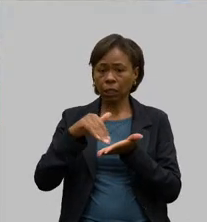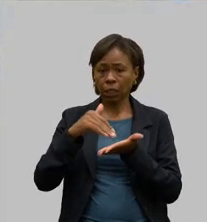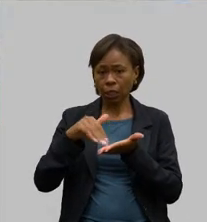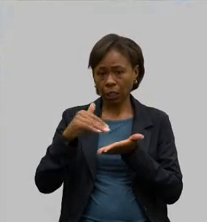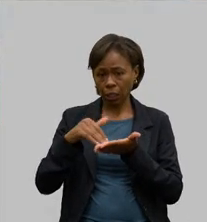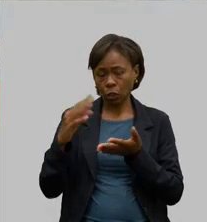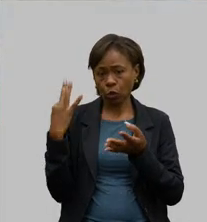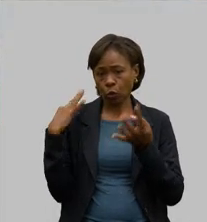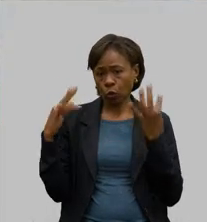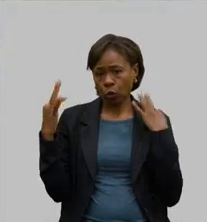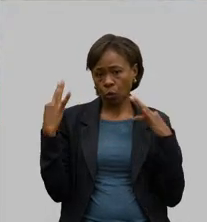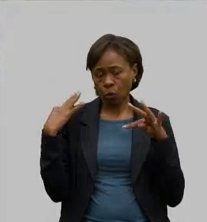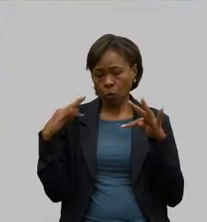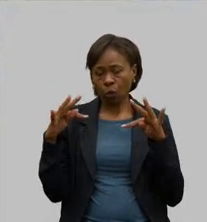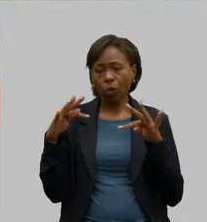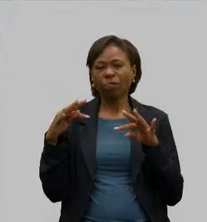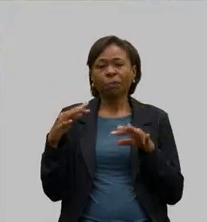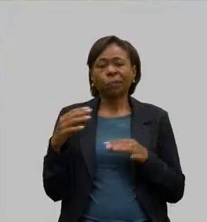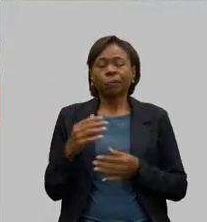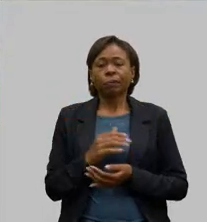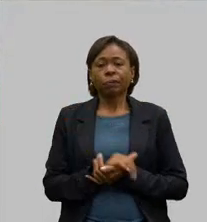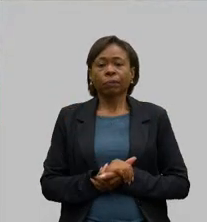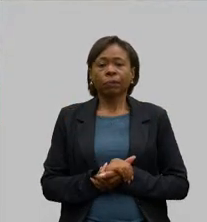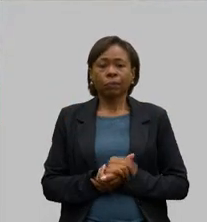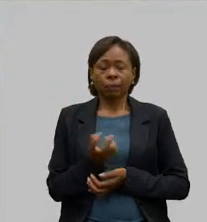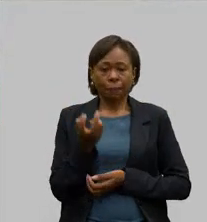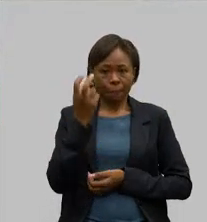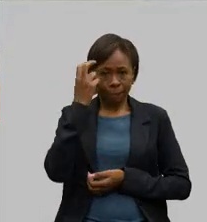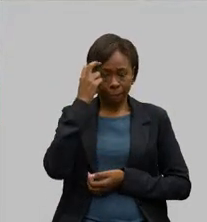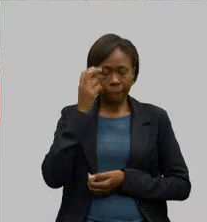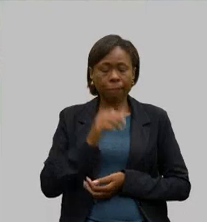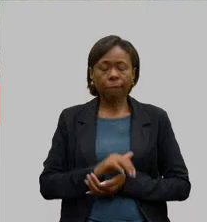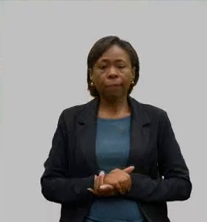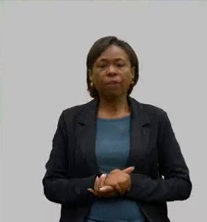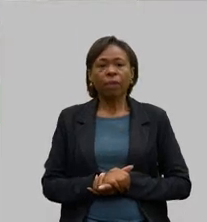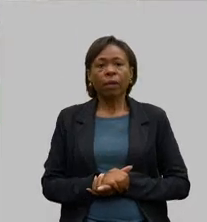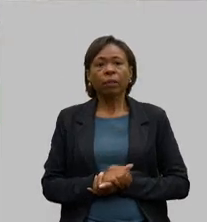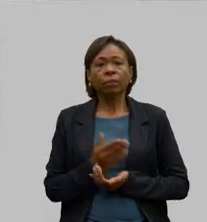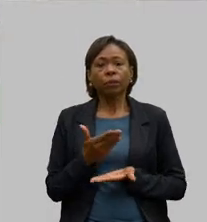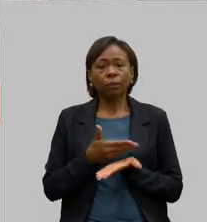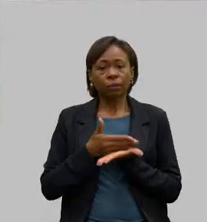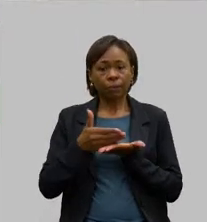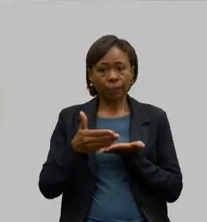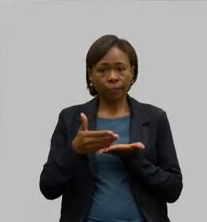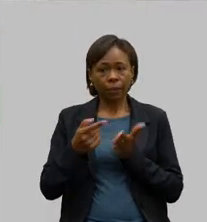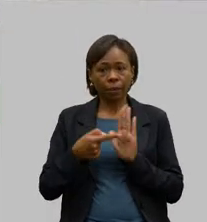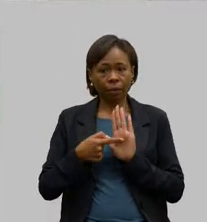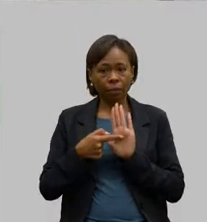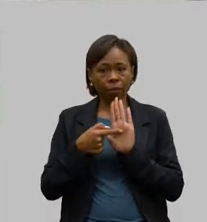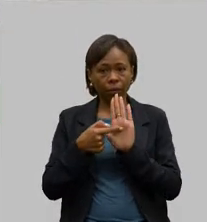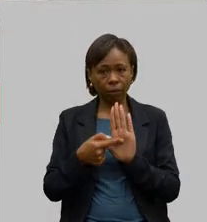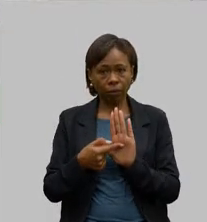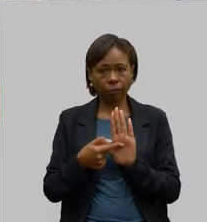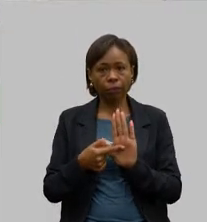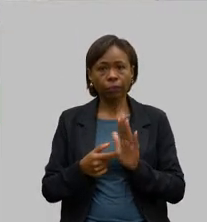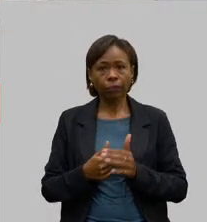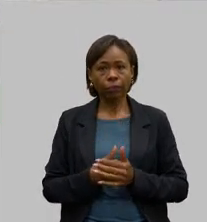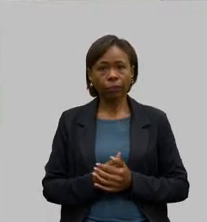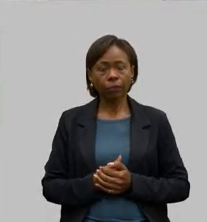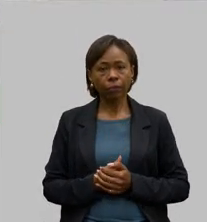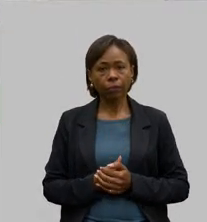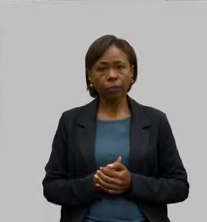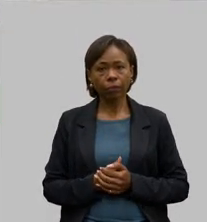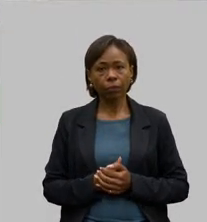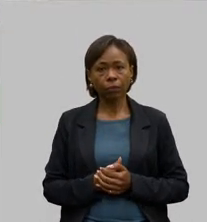os presentes é muito obrigado começando a apresentação eh eh os